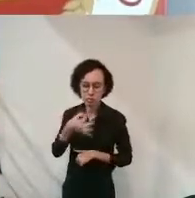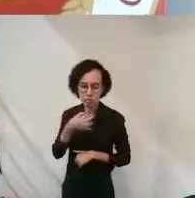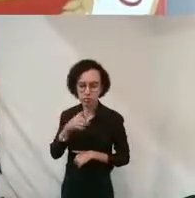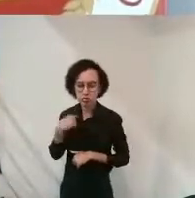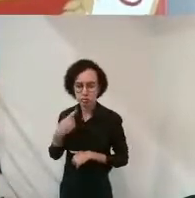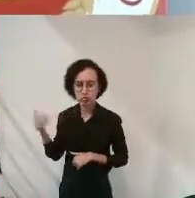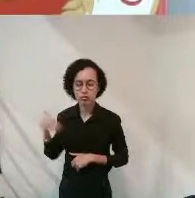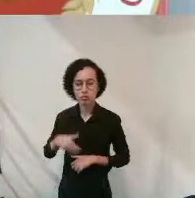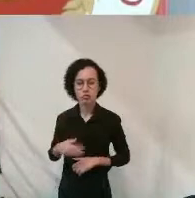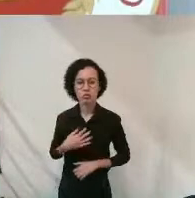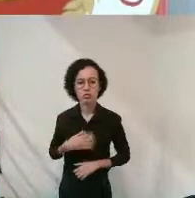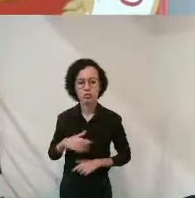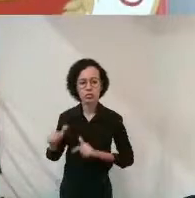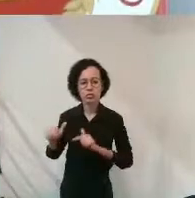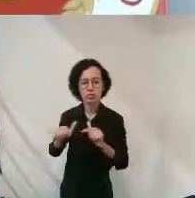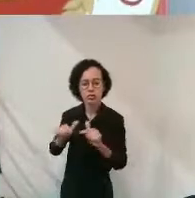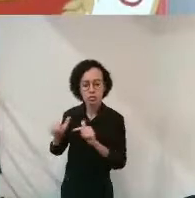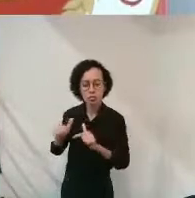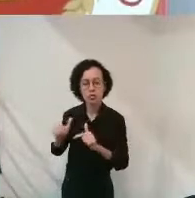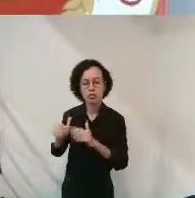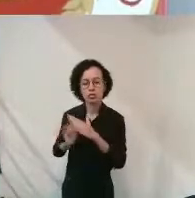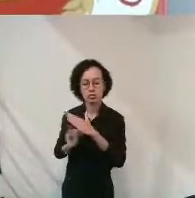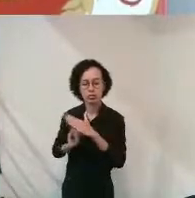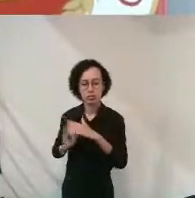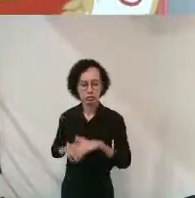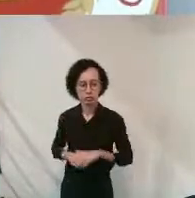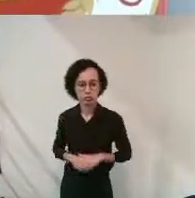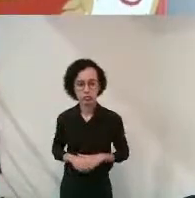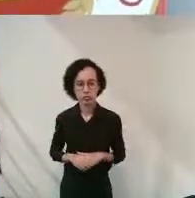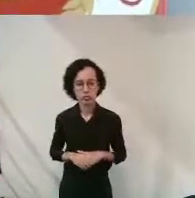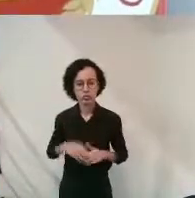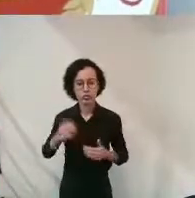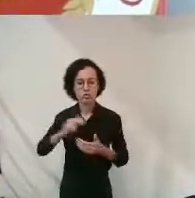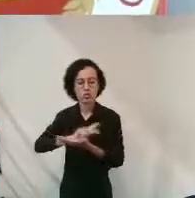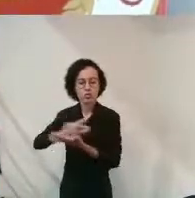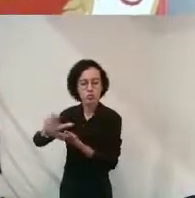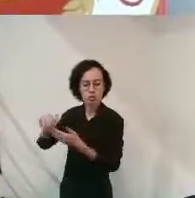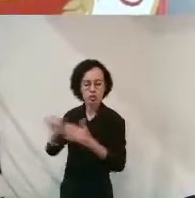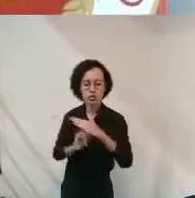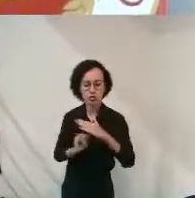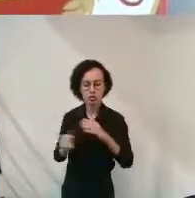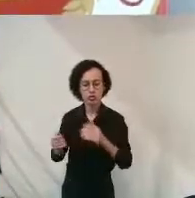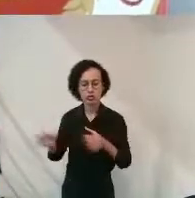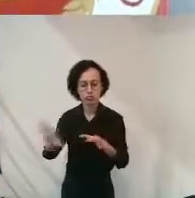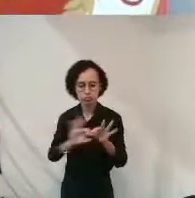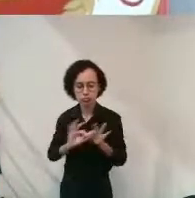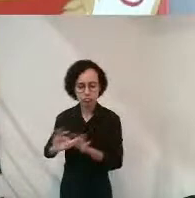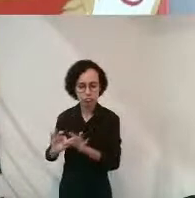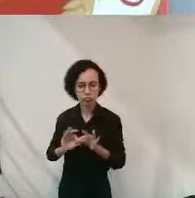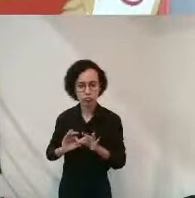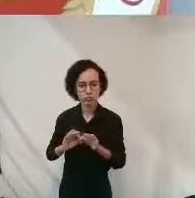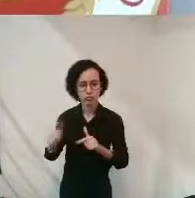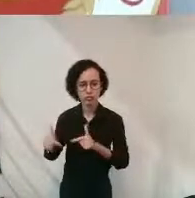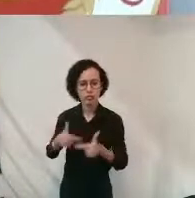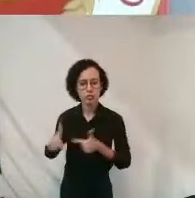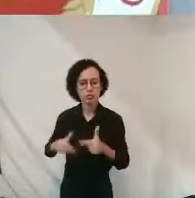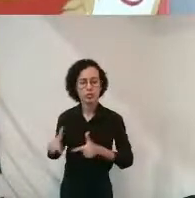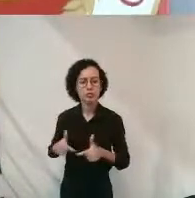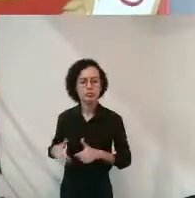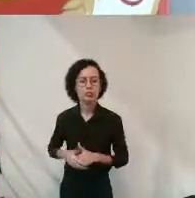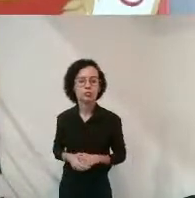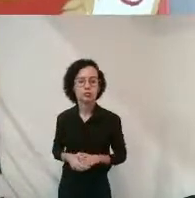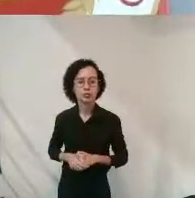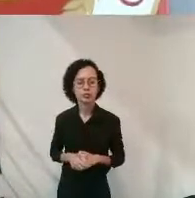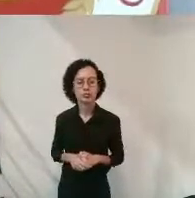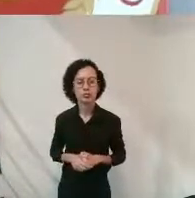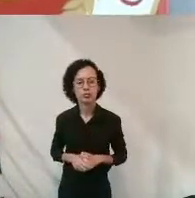nós fazemos, trabalho interinstitucional. São várias instituições trabalhando. Em 2015, o Ministério Público do Distrito Federal,